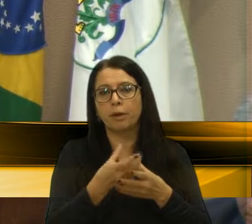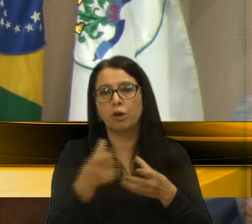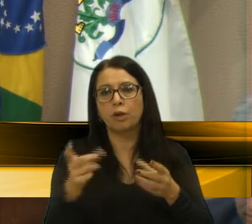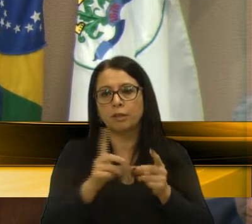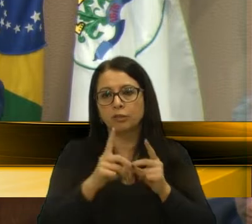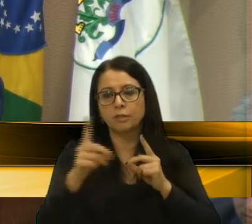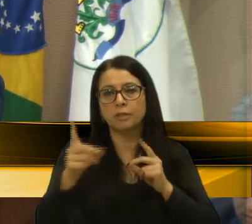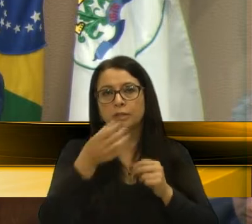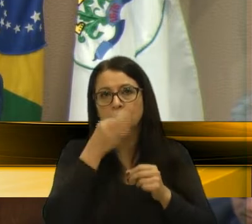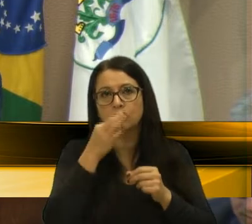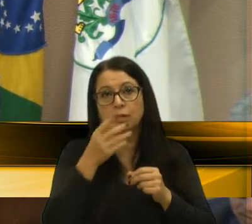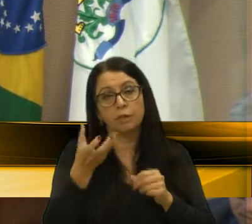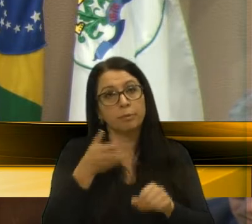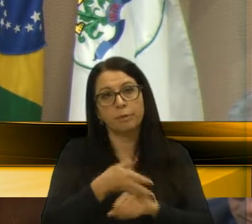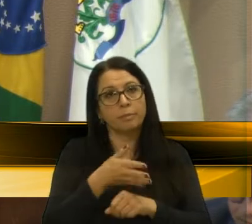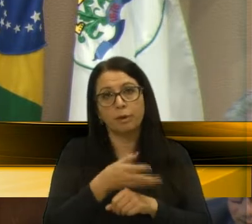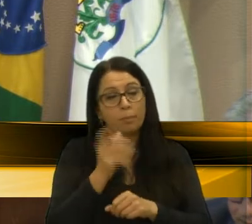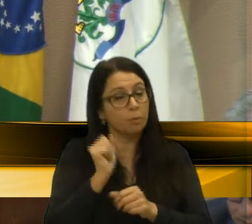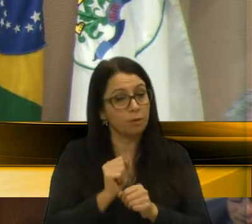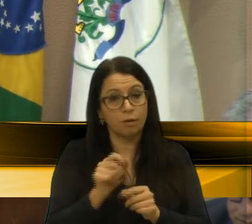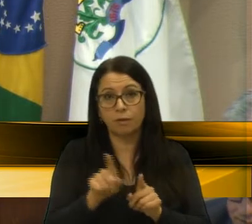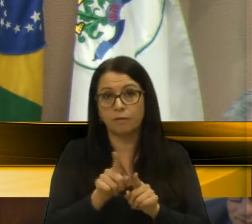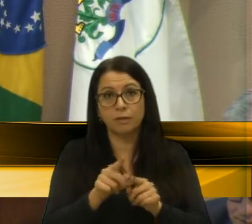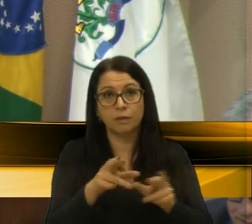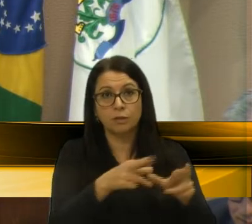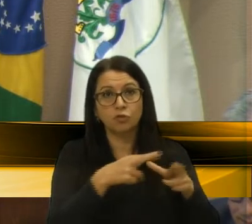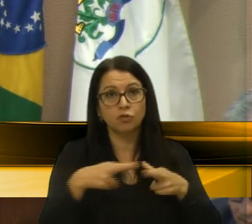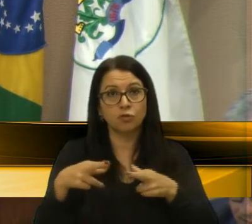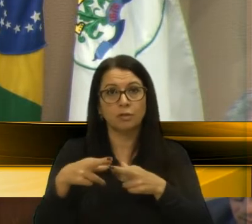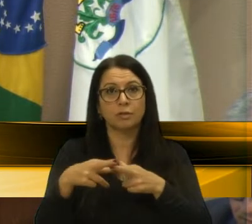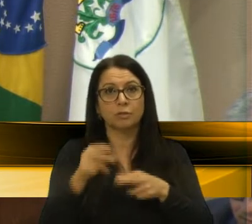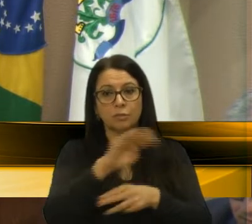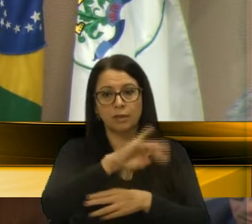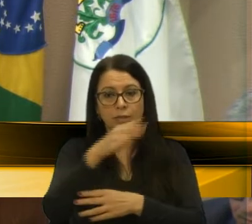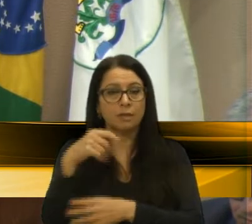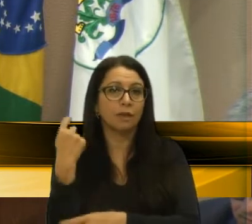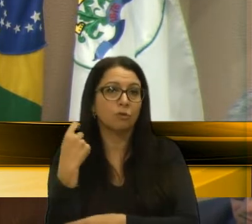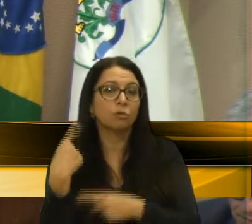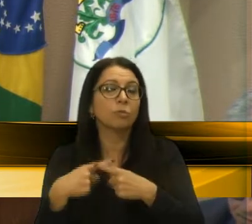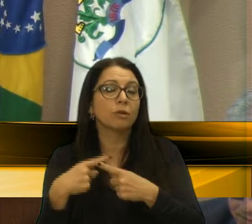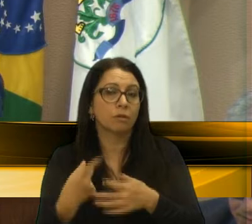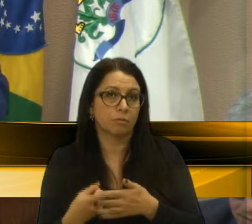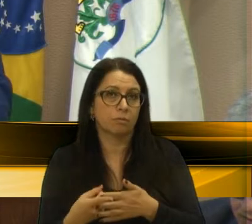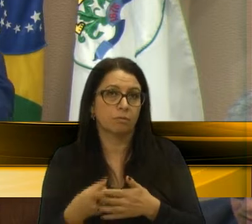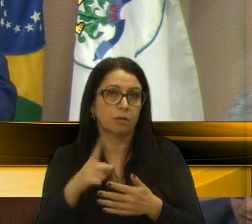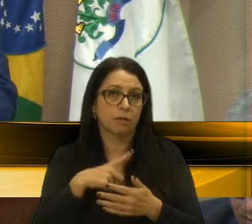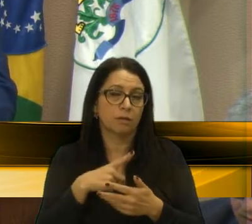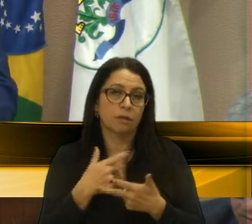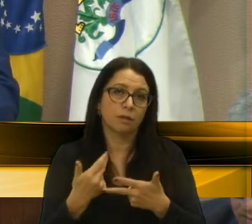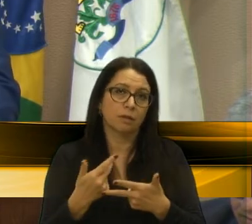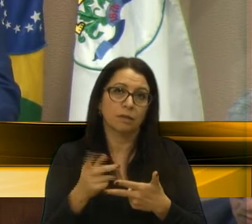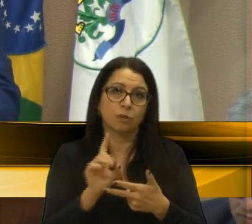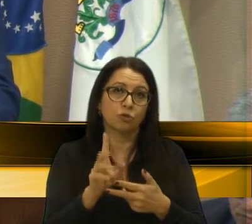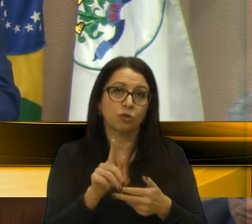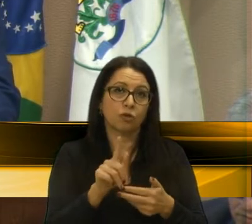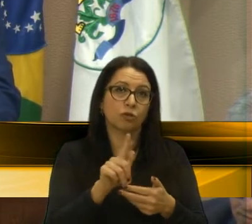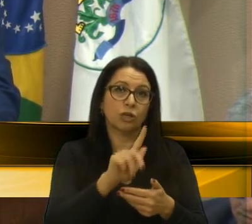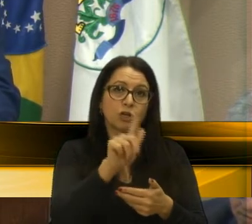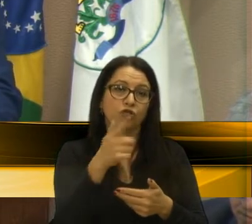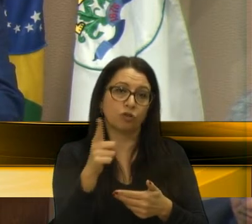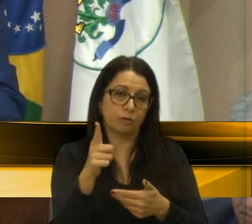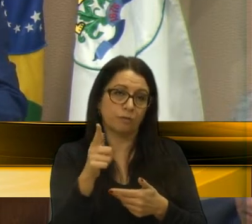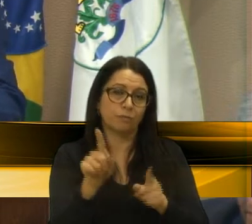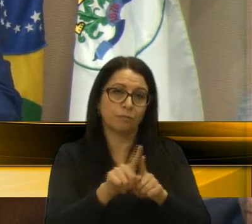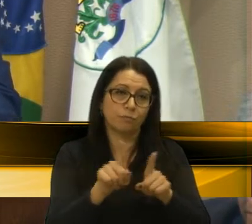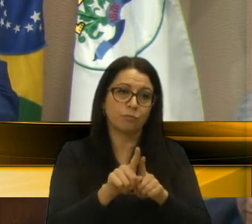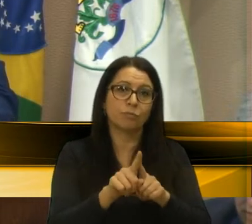distância de Caxias que queriam participar, mas não puderam participar da região metropolitana da Serra, porque tem uma situação não só geográfica, mas uma questão